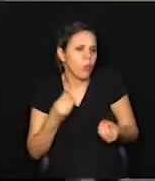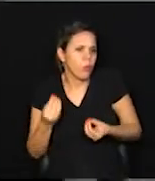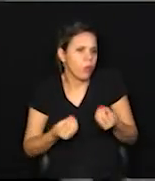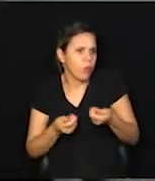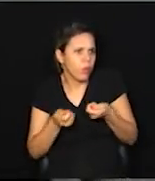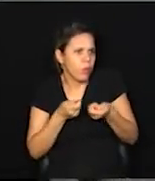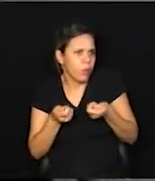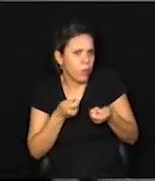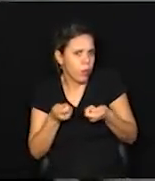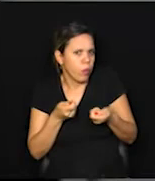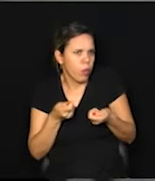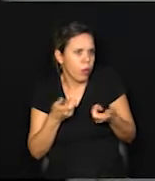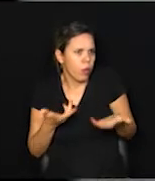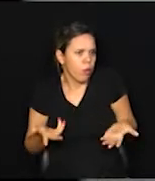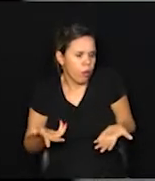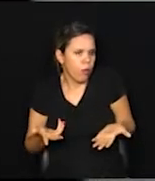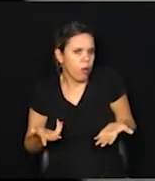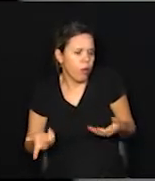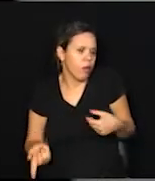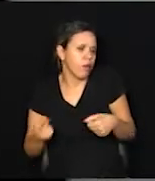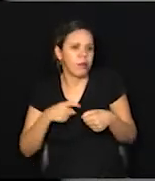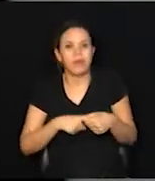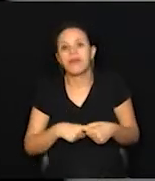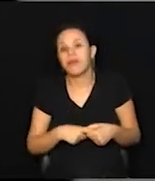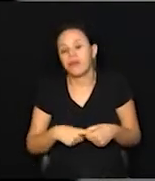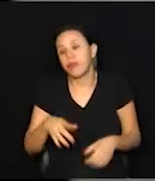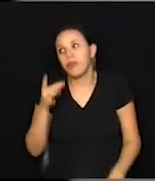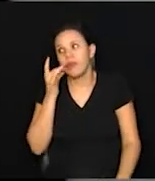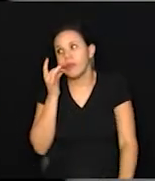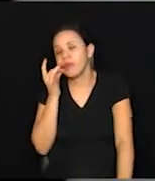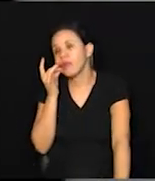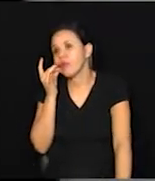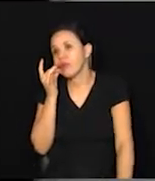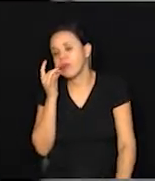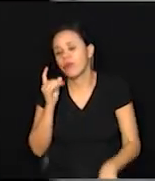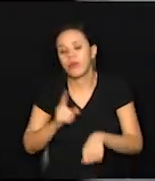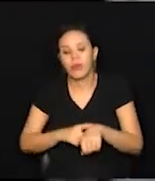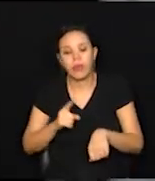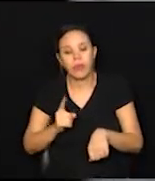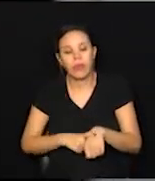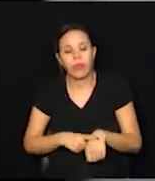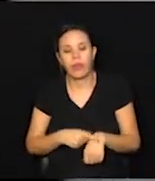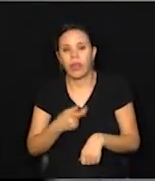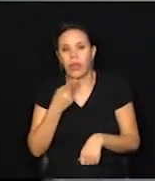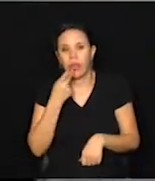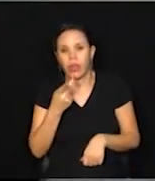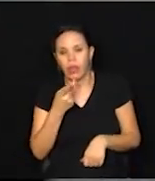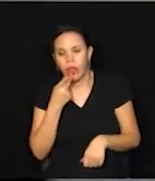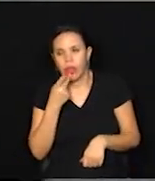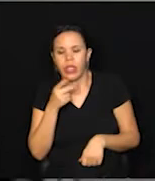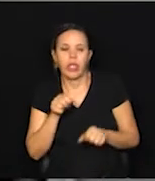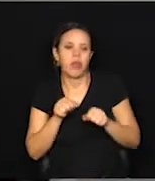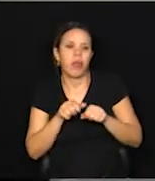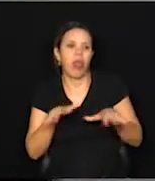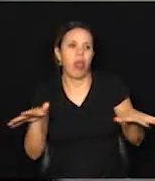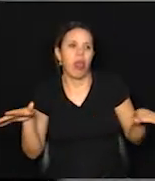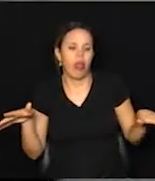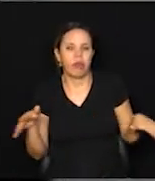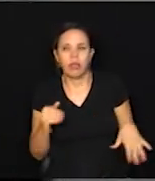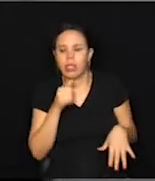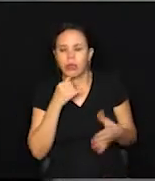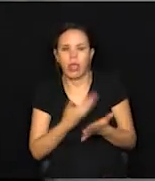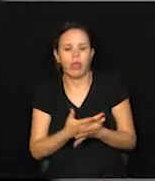lidar com essa situação desse retorno presencial nesse momento, sem falar da questão da circulação, quer dizer, o retorno das